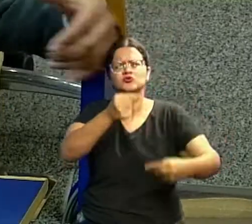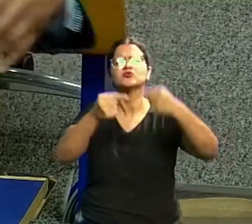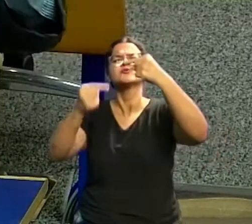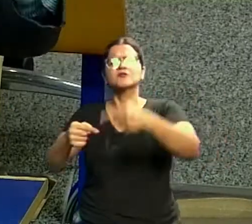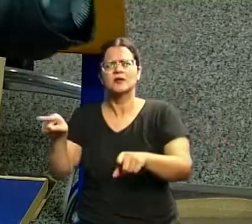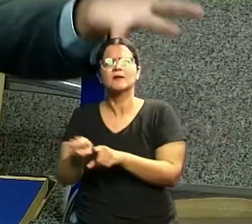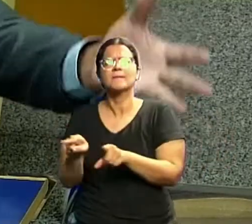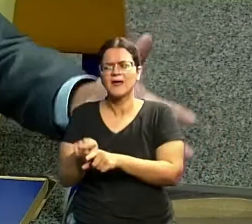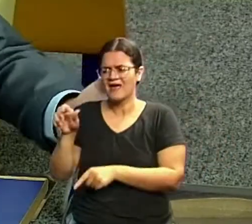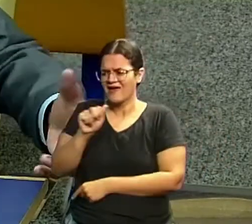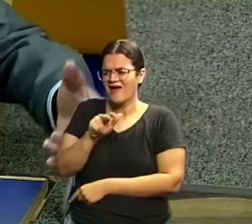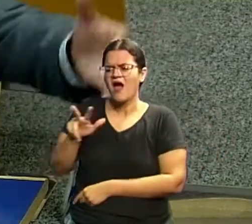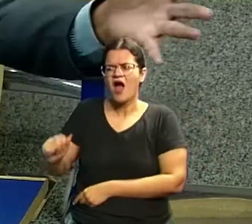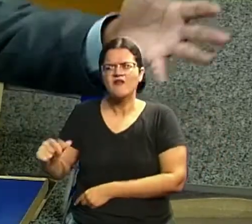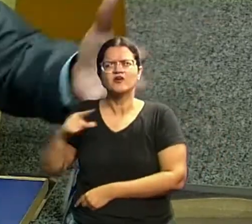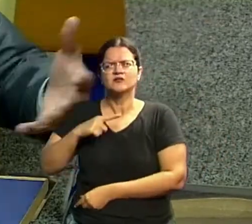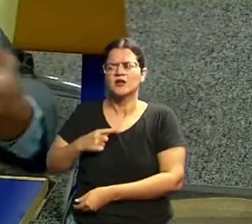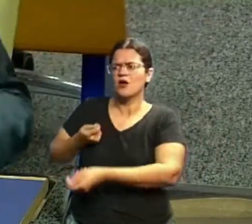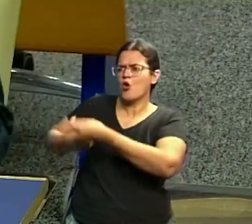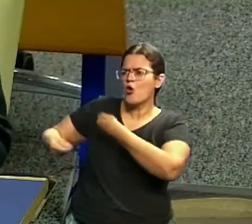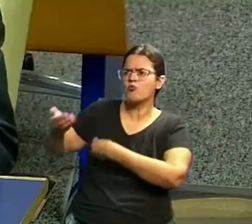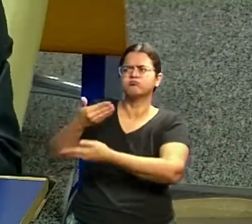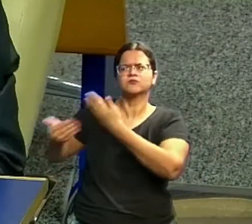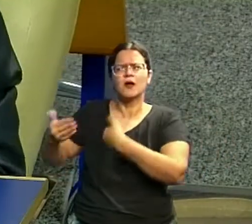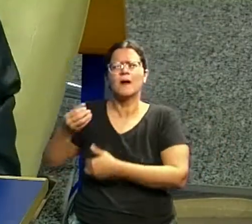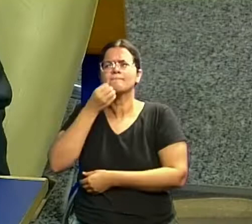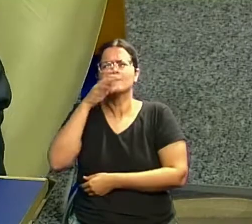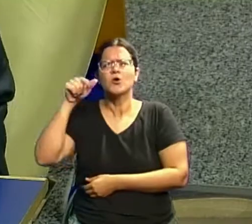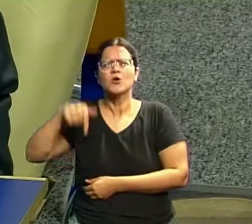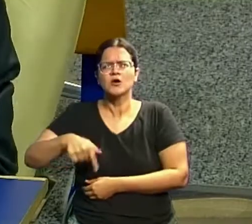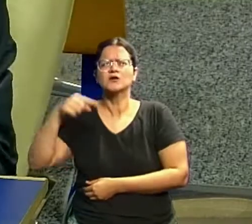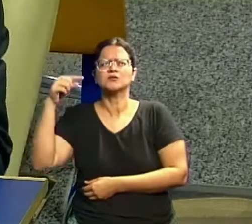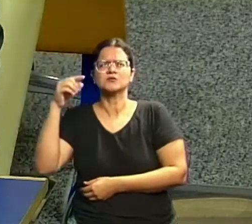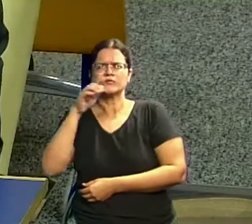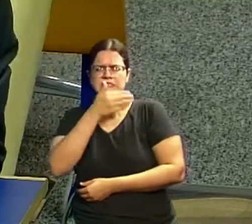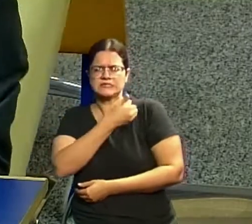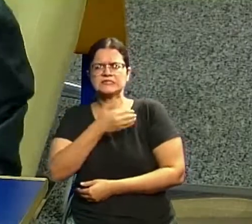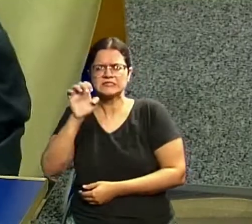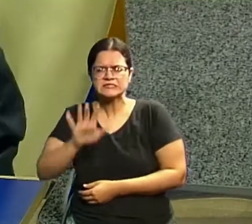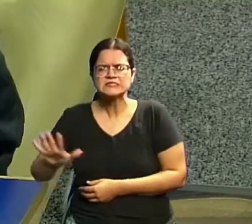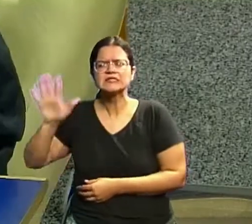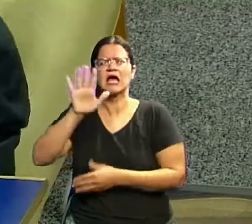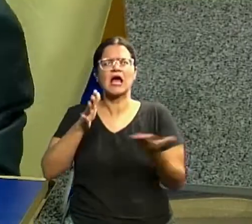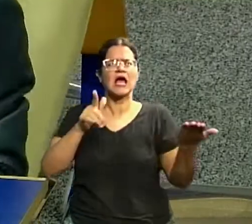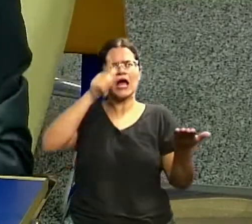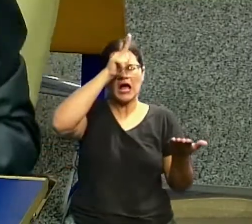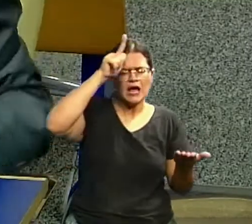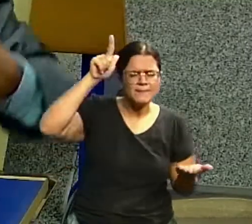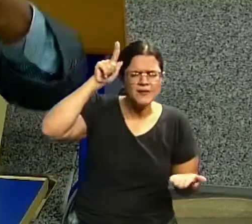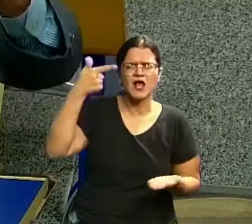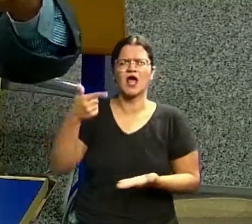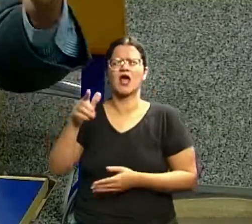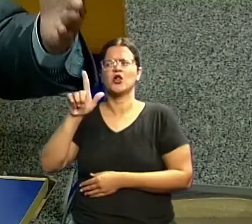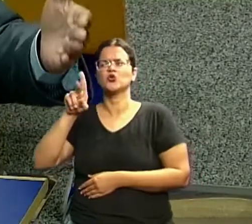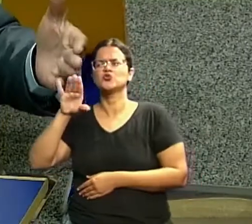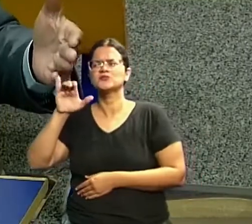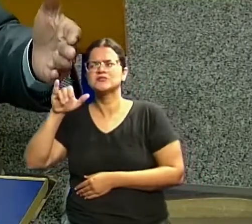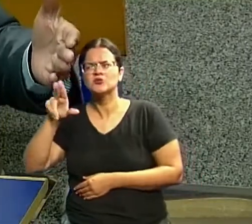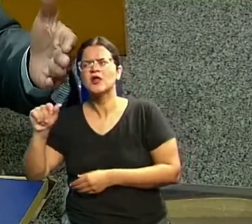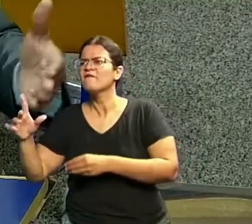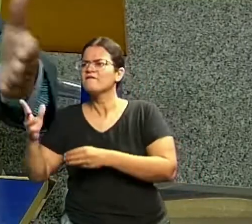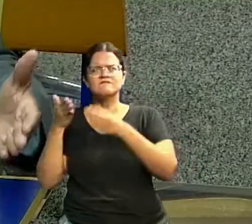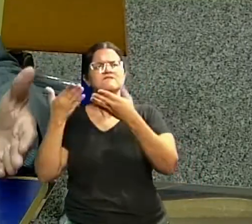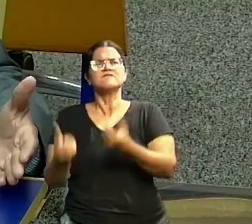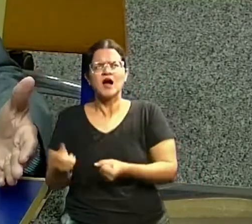está aí, tem uma articulação boa no Estado, a Lucila, a Gabri. Então, viu, Gabriela? Então, que você se articule, leve essa menina em outros